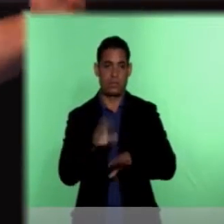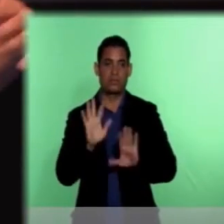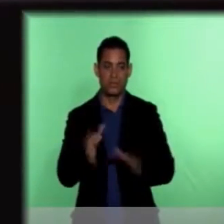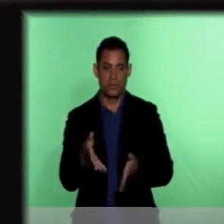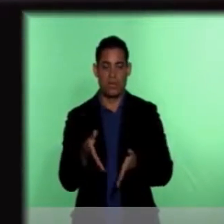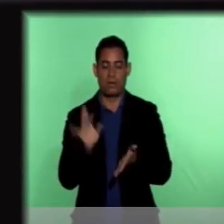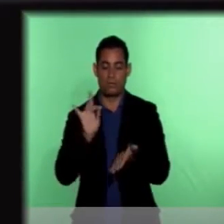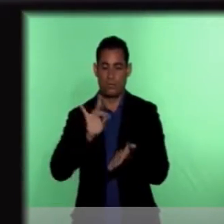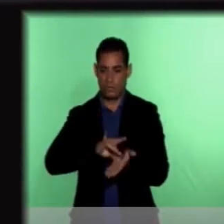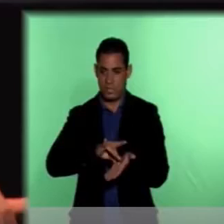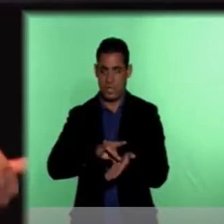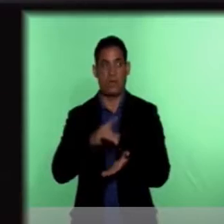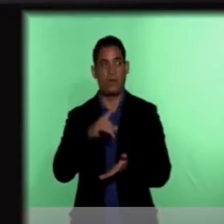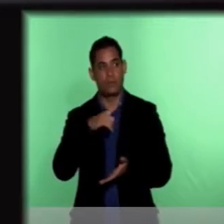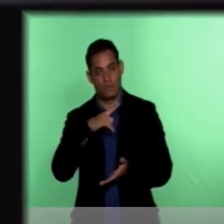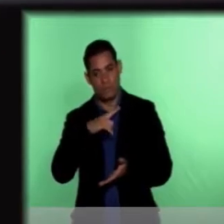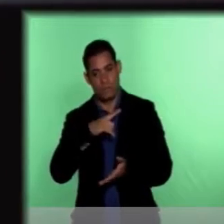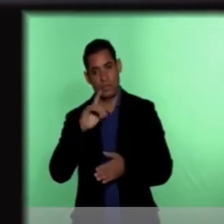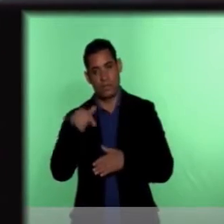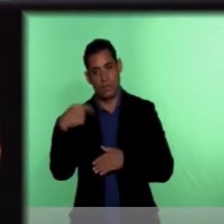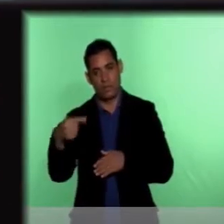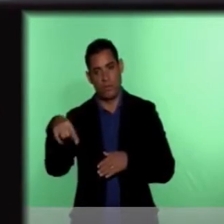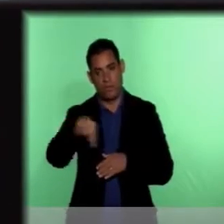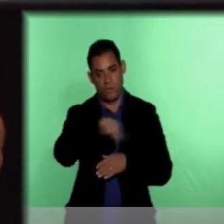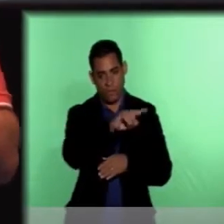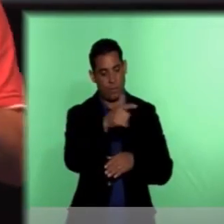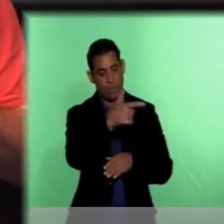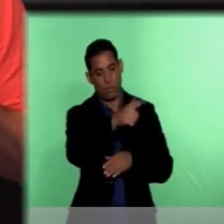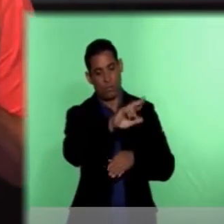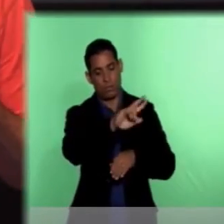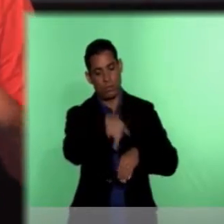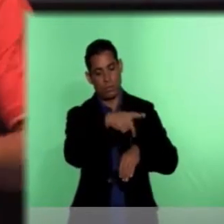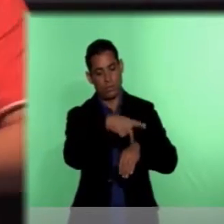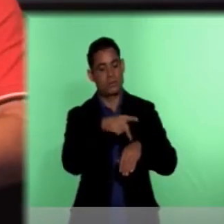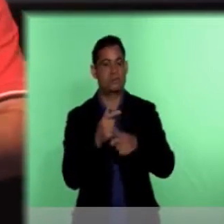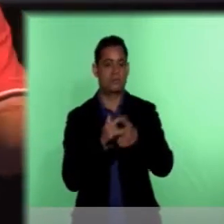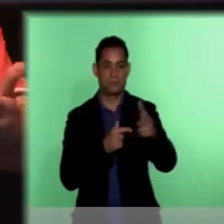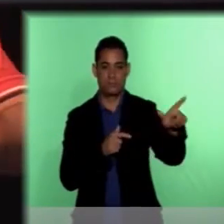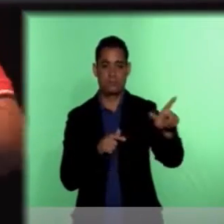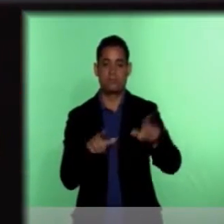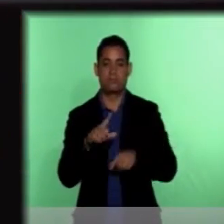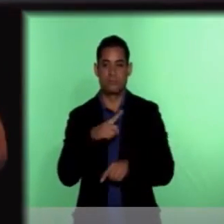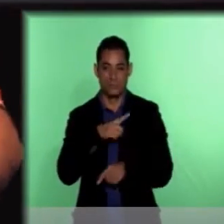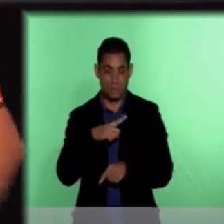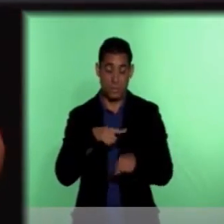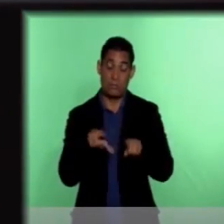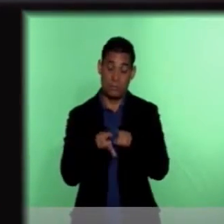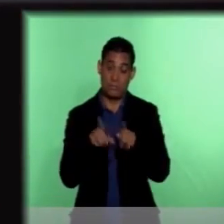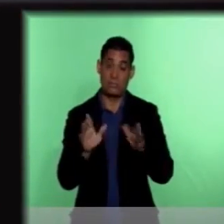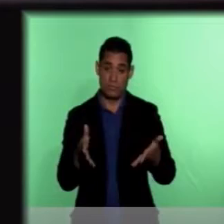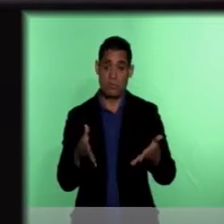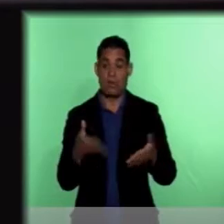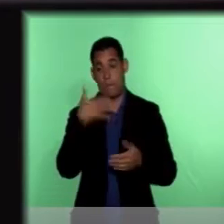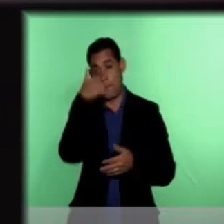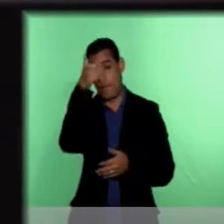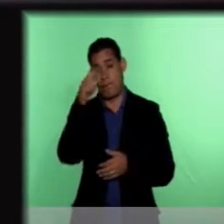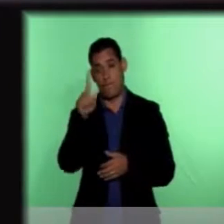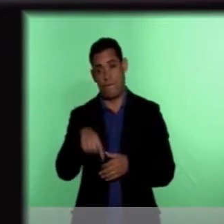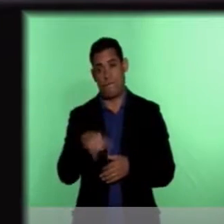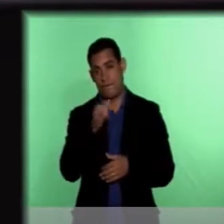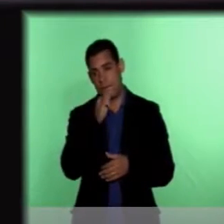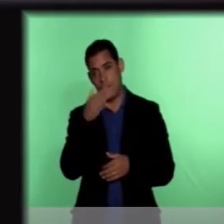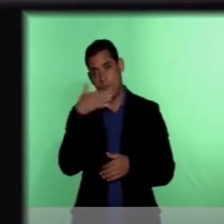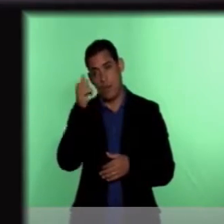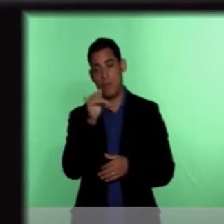reconhecida, né? Vai para a Escandinávia, que dentro do mundo ocidental também, né,